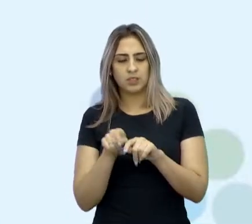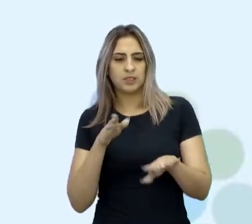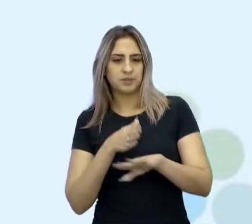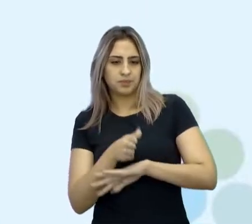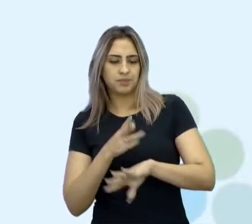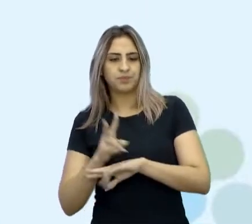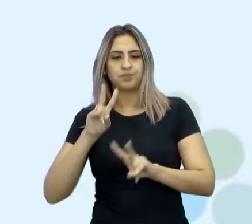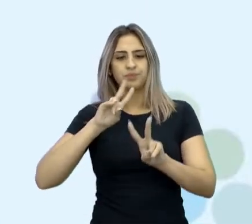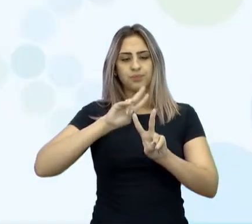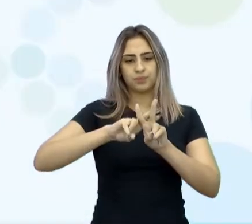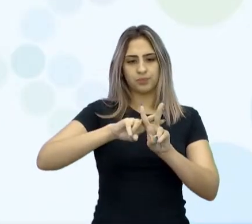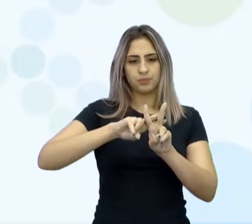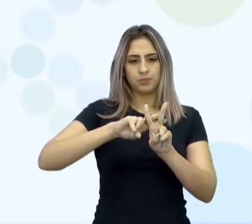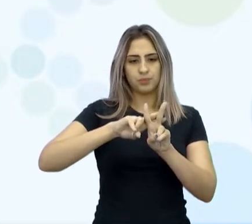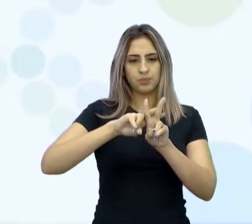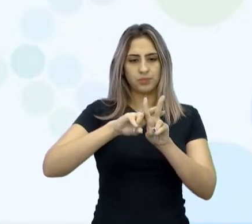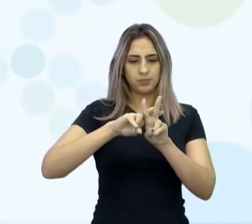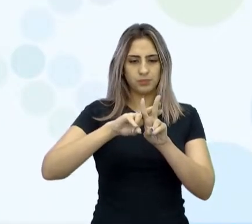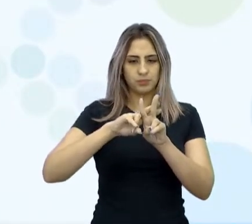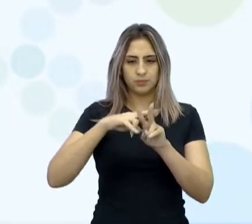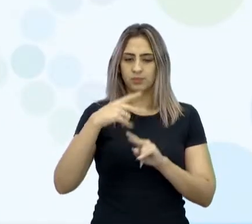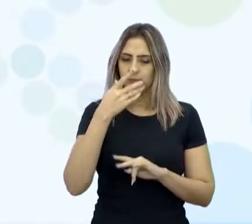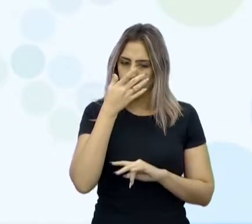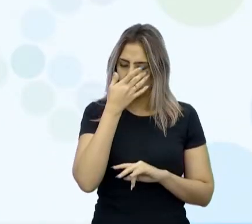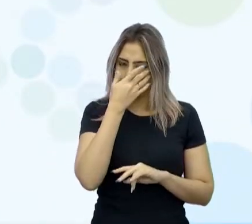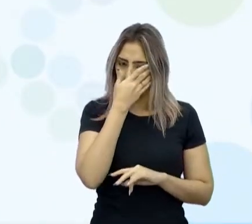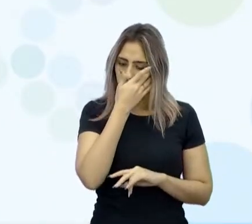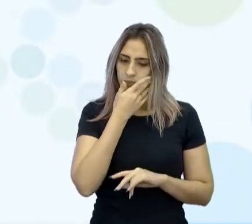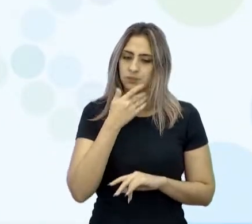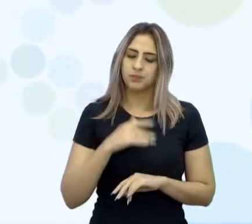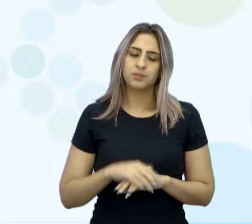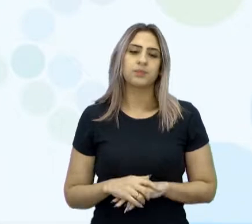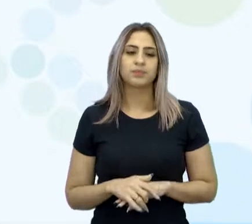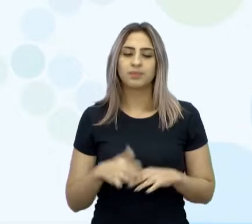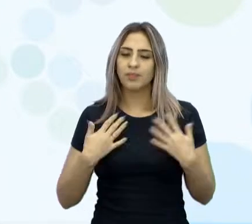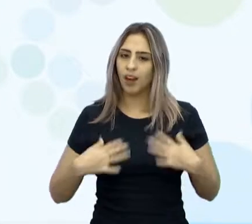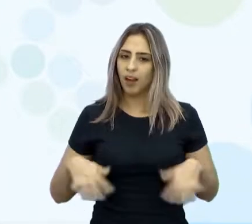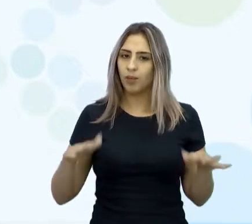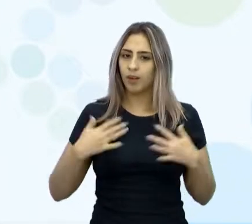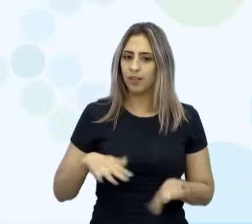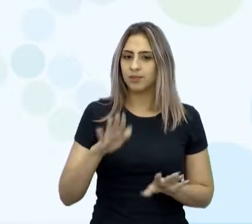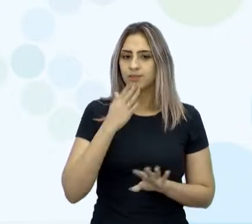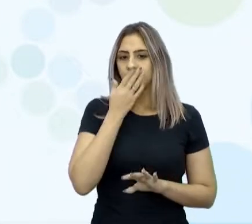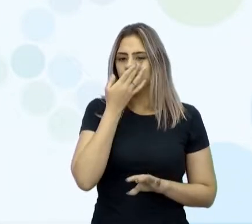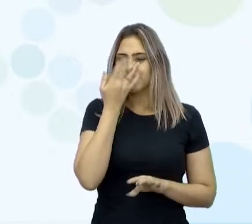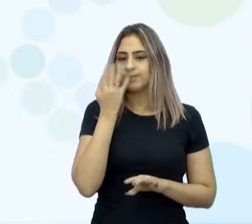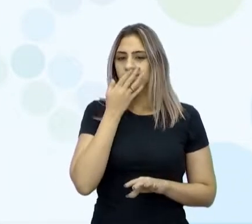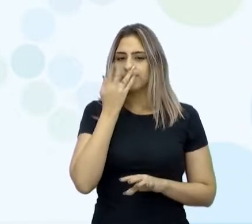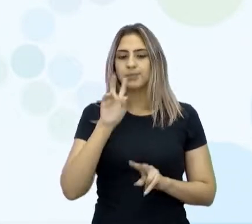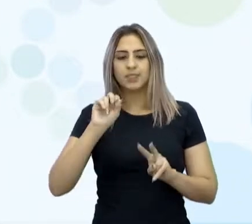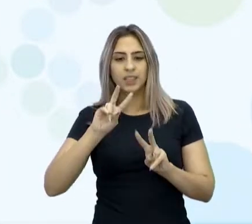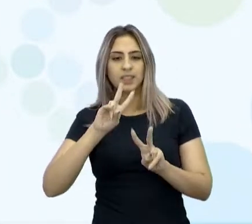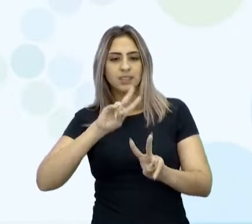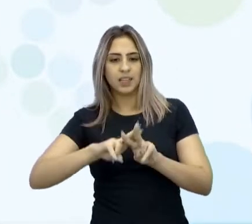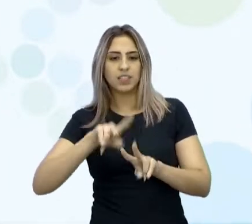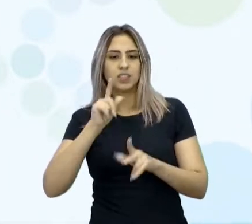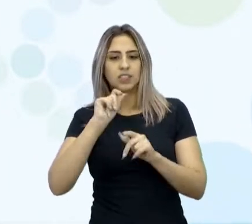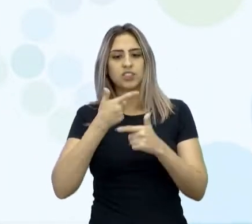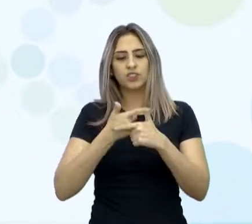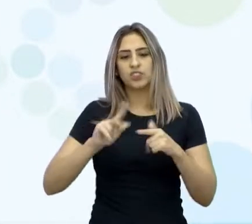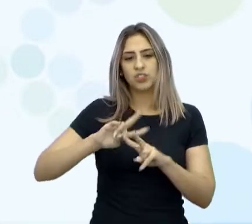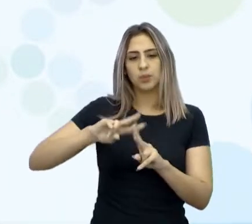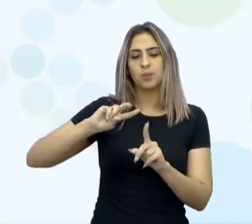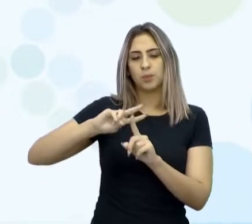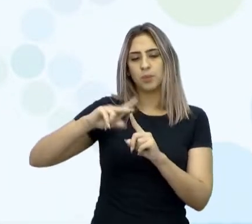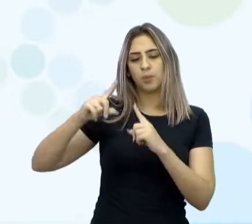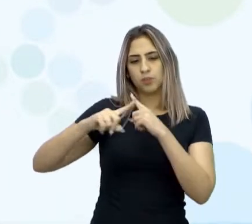do hashtag... Opa, é o anterior... Opa, calma. É o hashtag Quem Divide Multiplica,